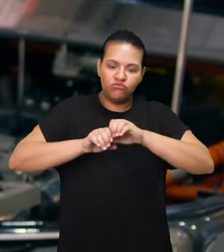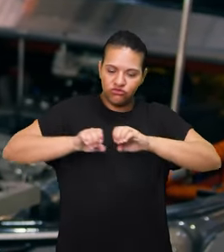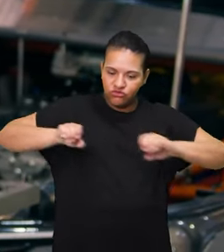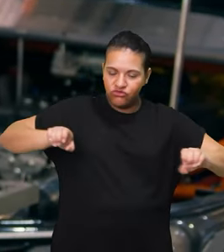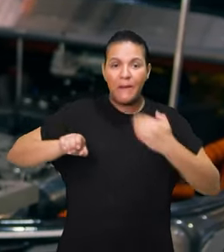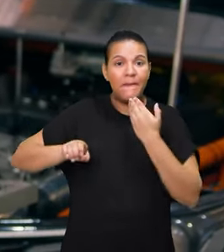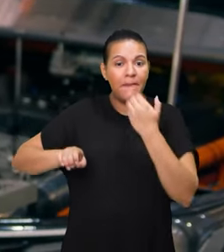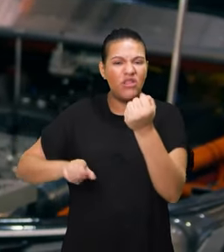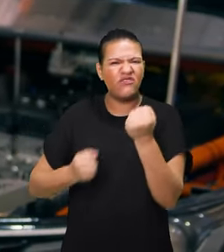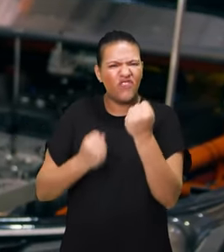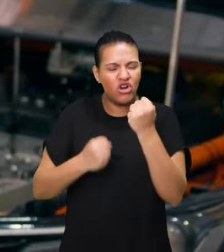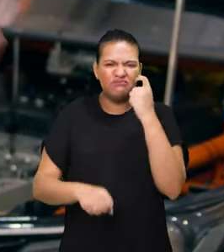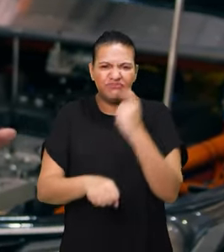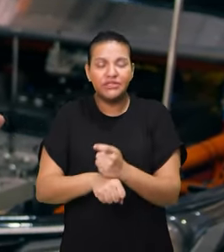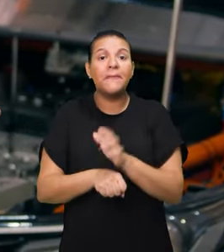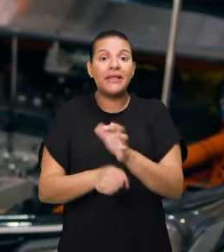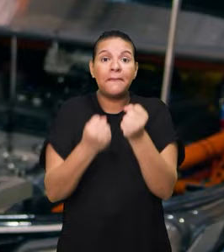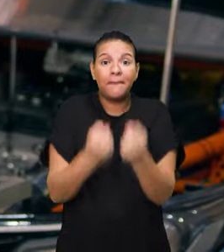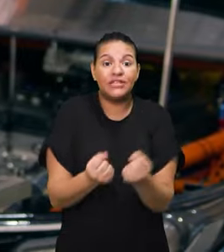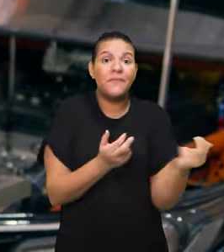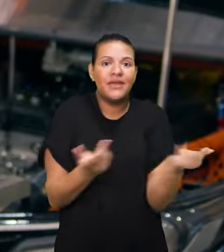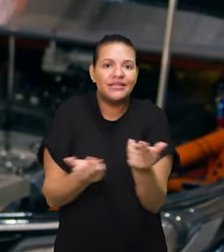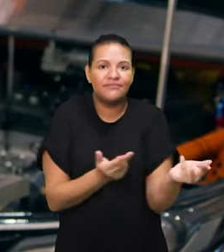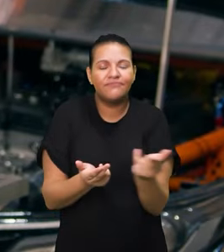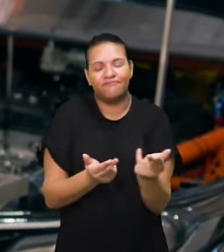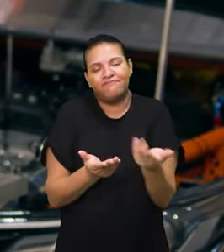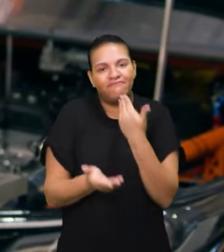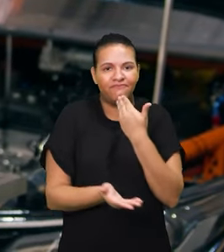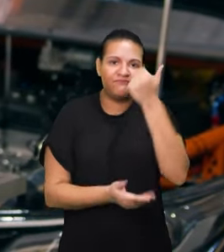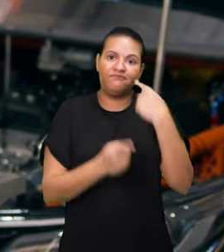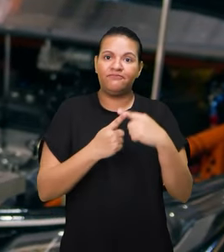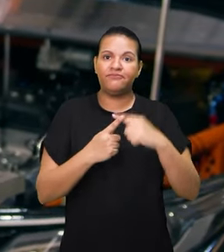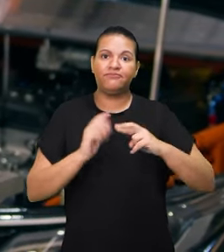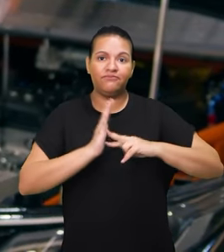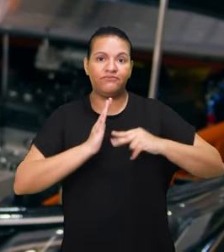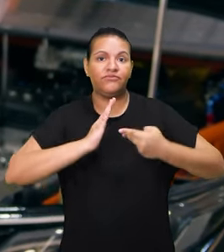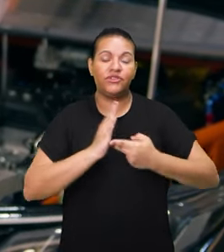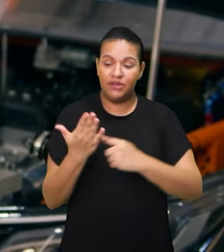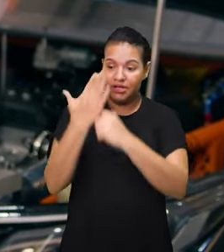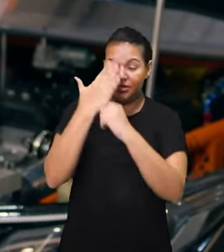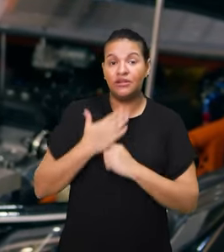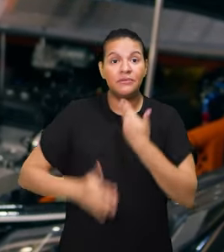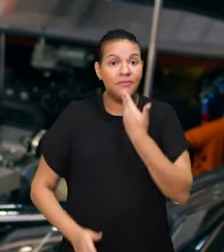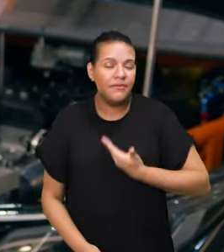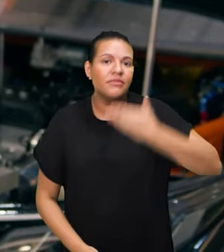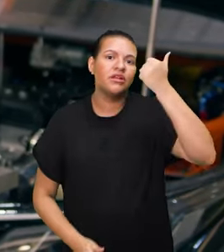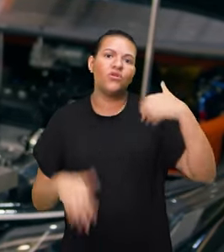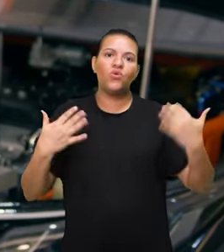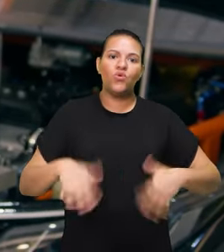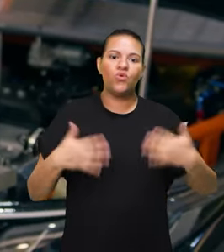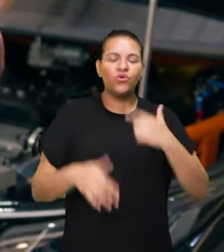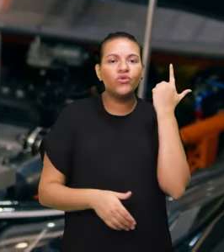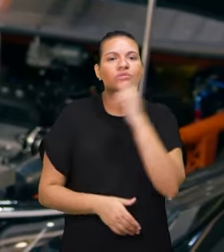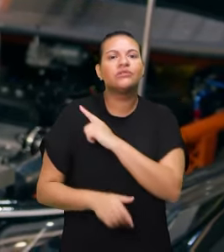resistente com a mesma espessura o mesmo peso isso só isso já dá pra gente uma uma melhoria muito grande